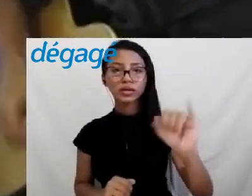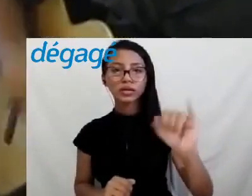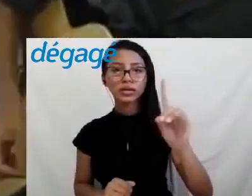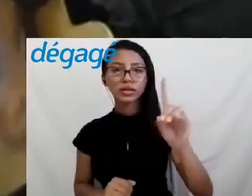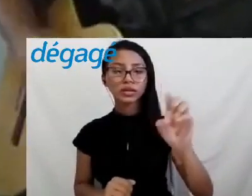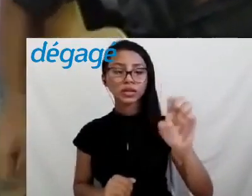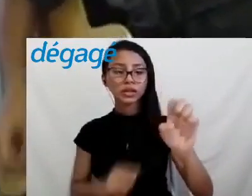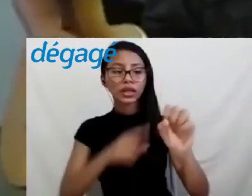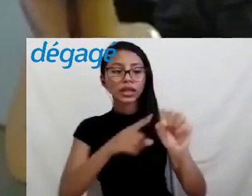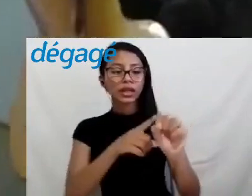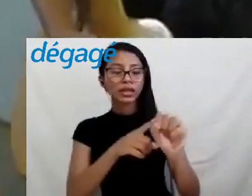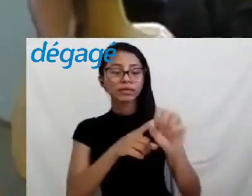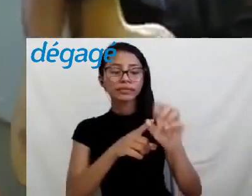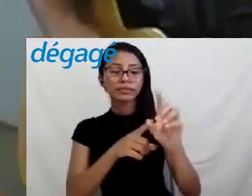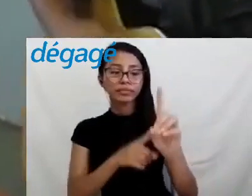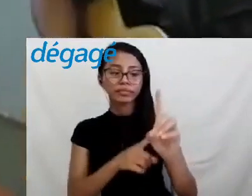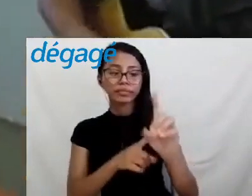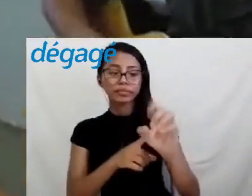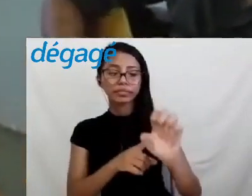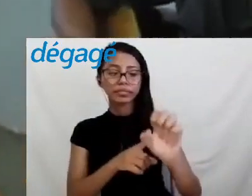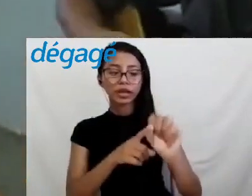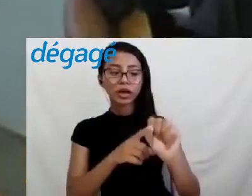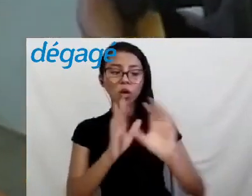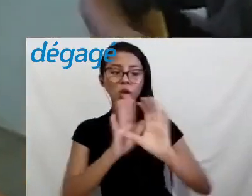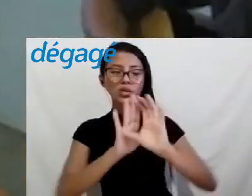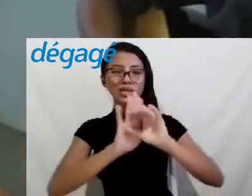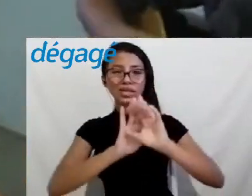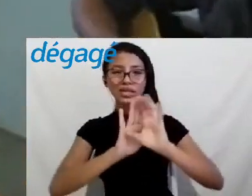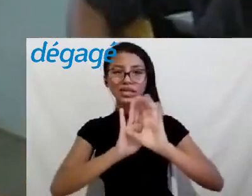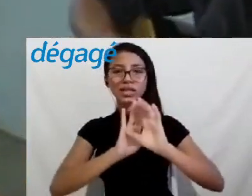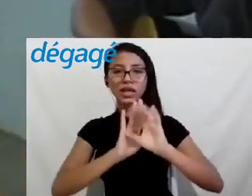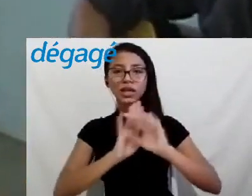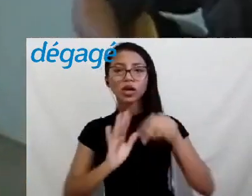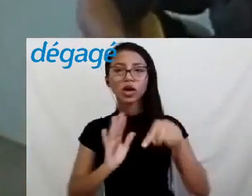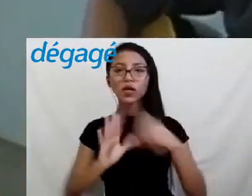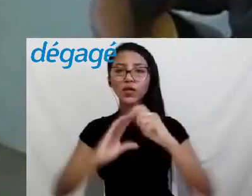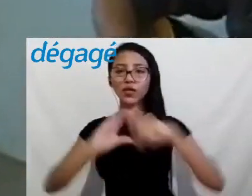é uma cantora, são